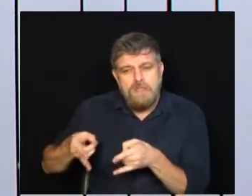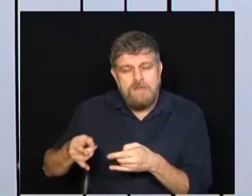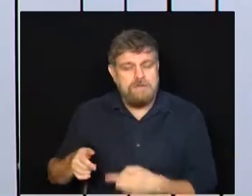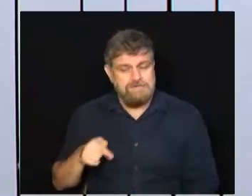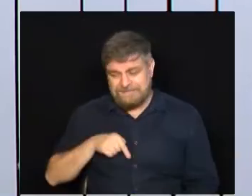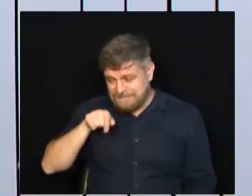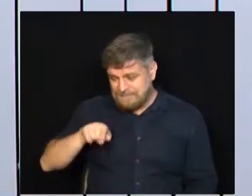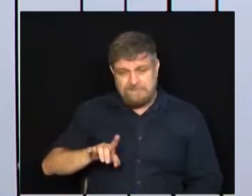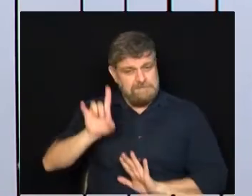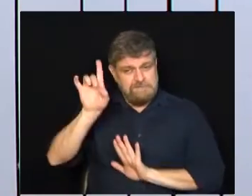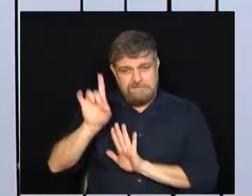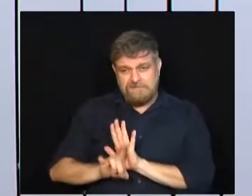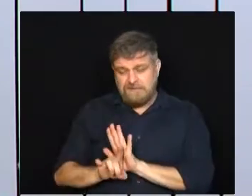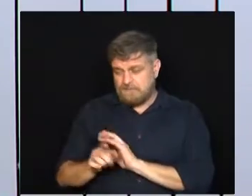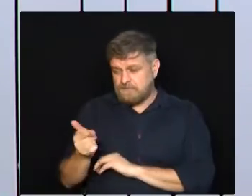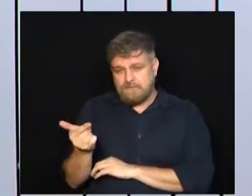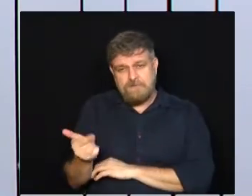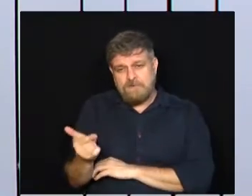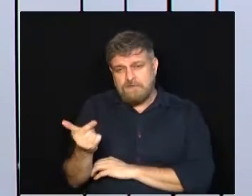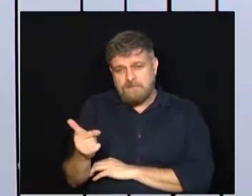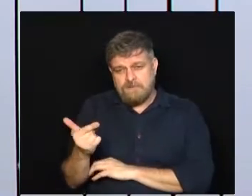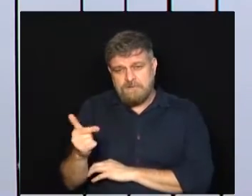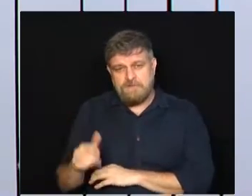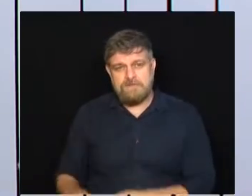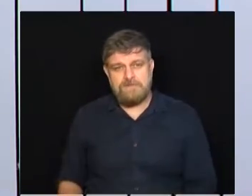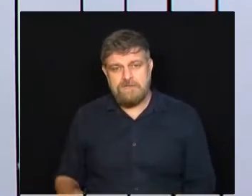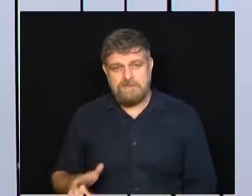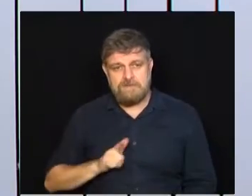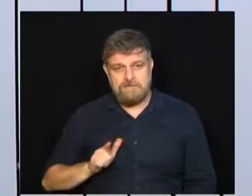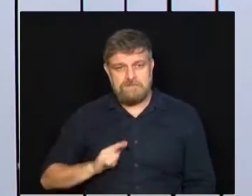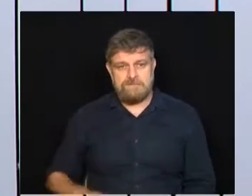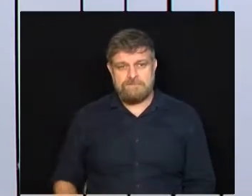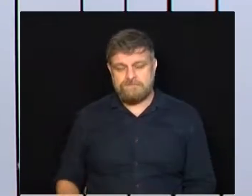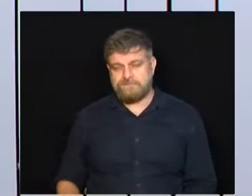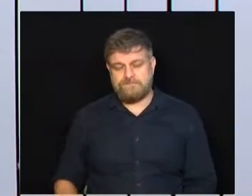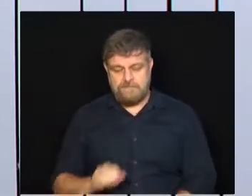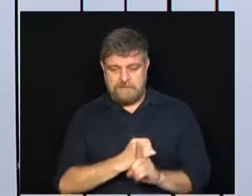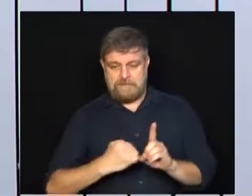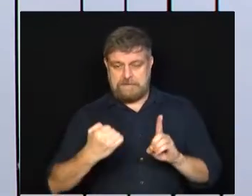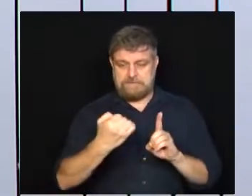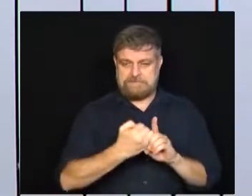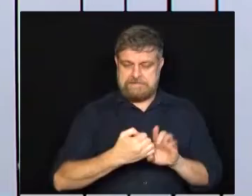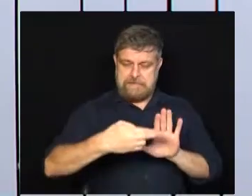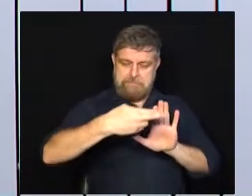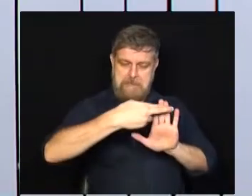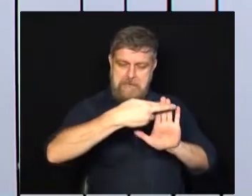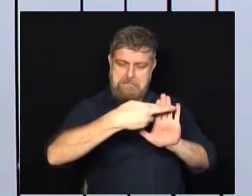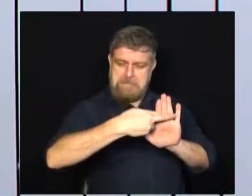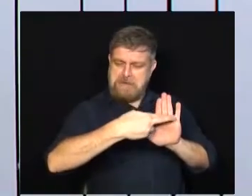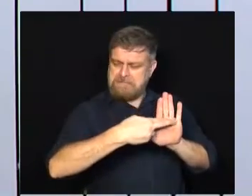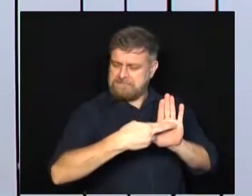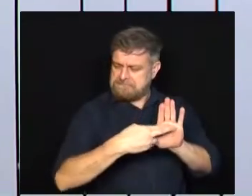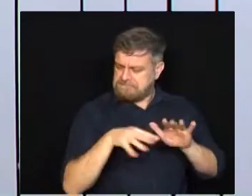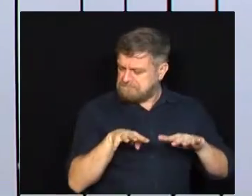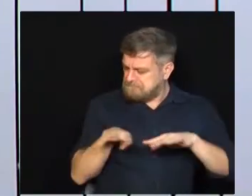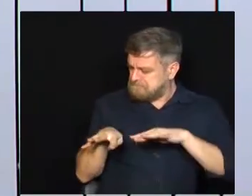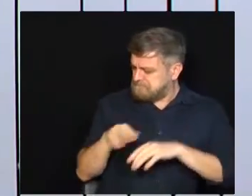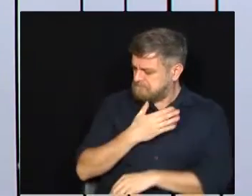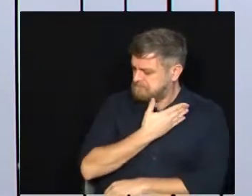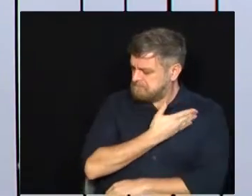direito, né, diante do padrão estético estabelecido pela sociedade, enfim,